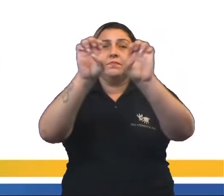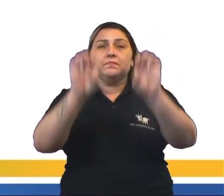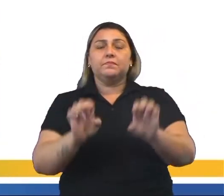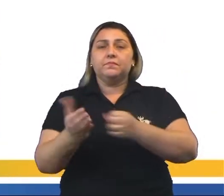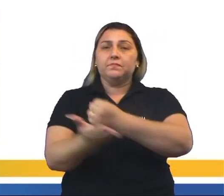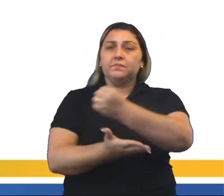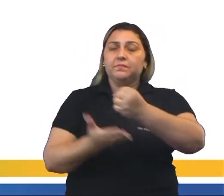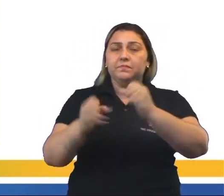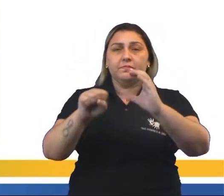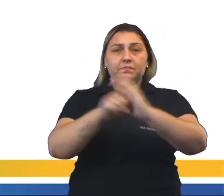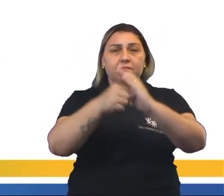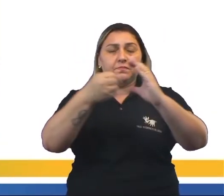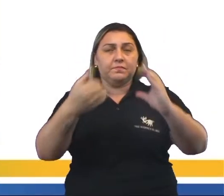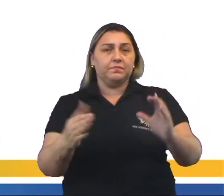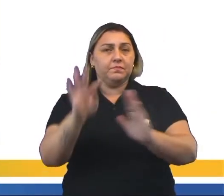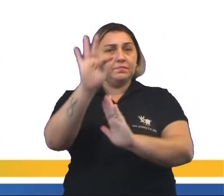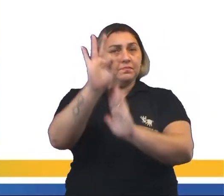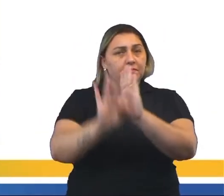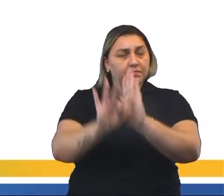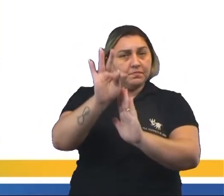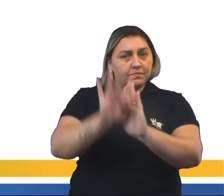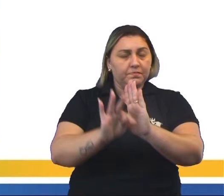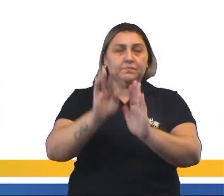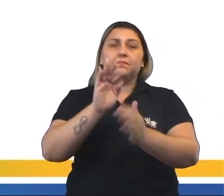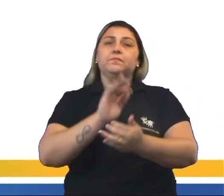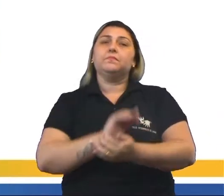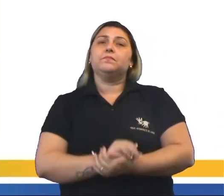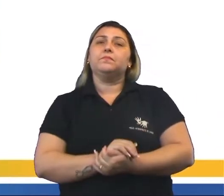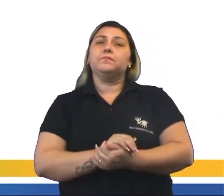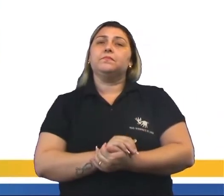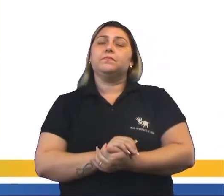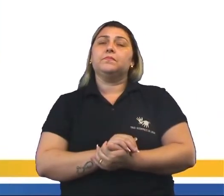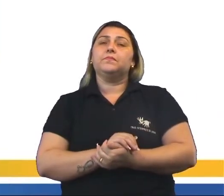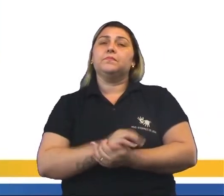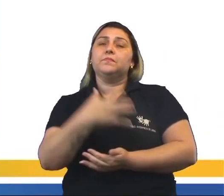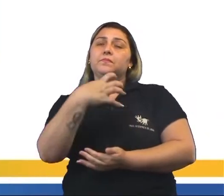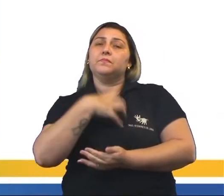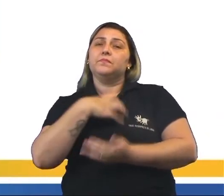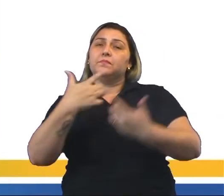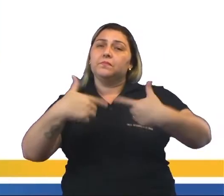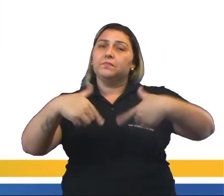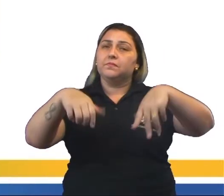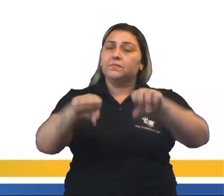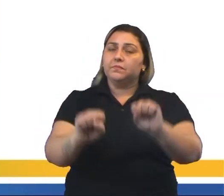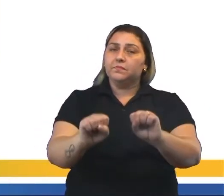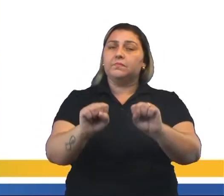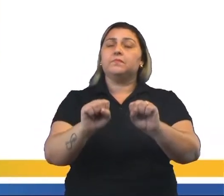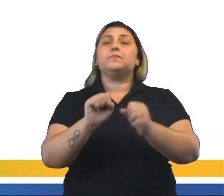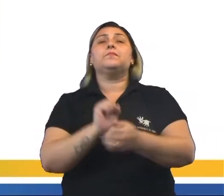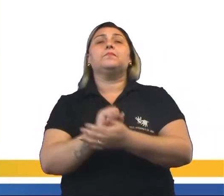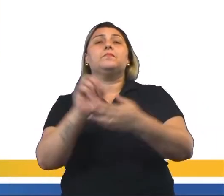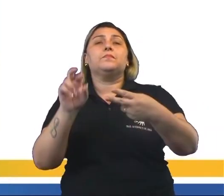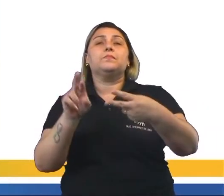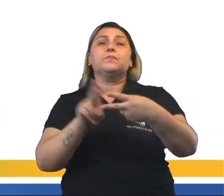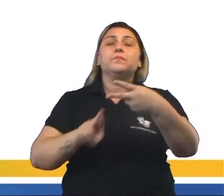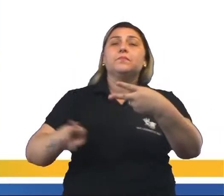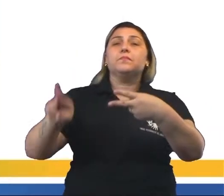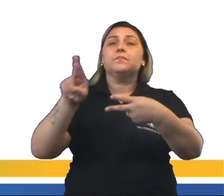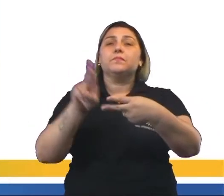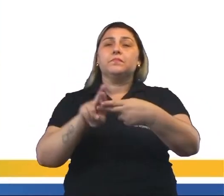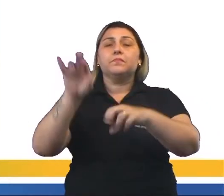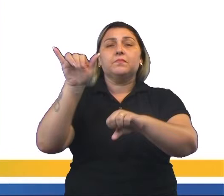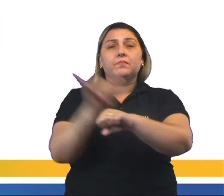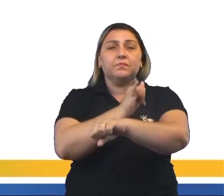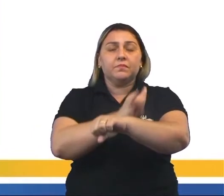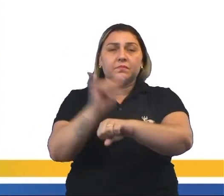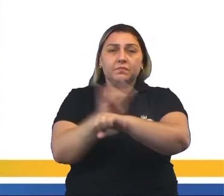básica, características do texto e de seu estilo de linguagem, ou seja, recursos, estratégias artísticas